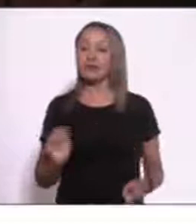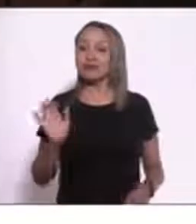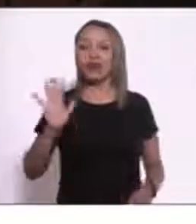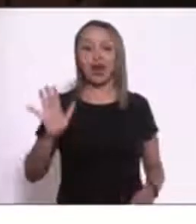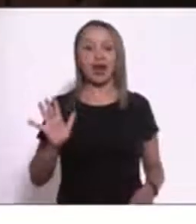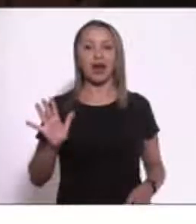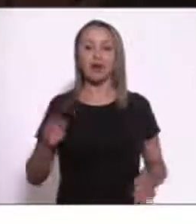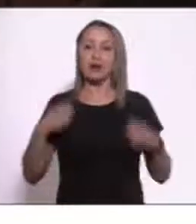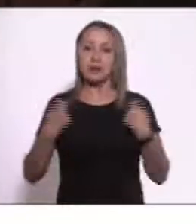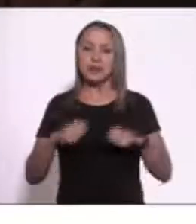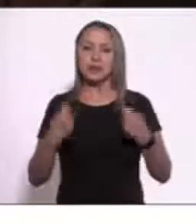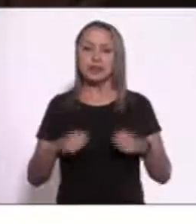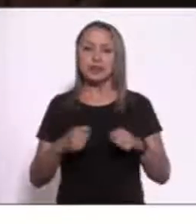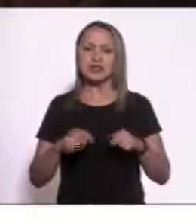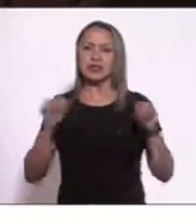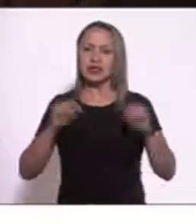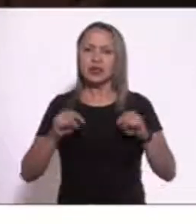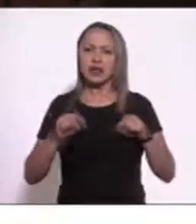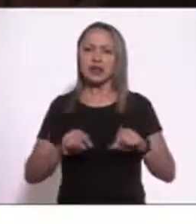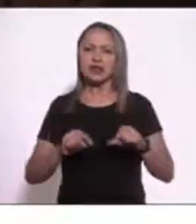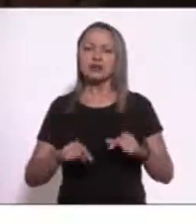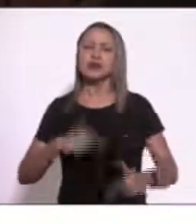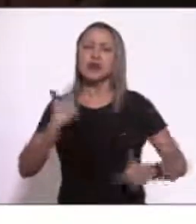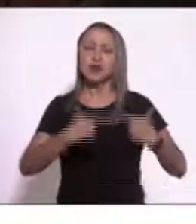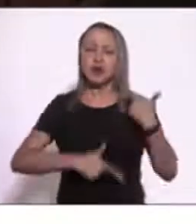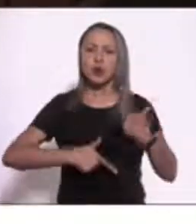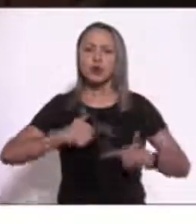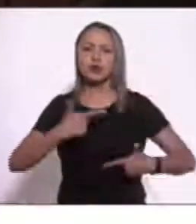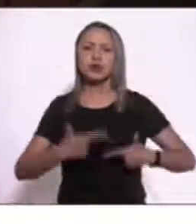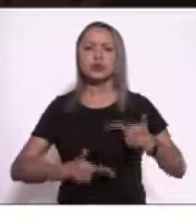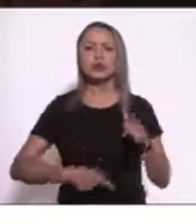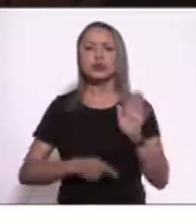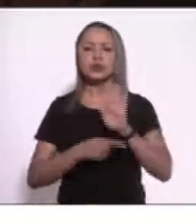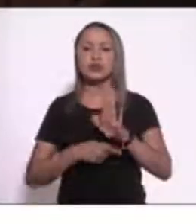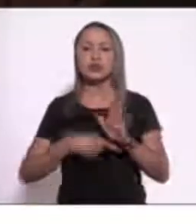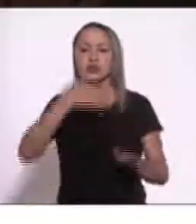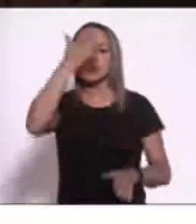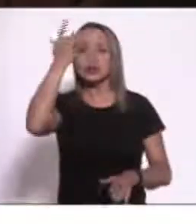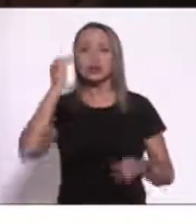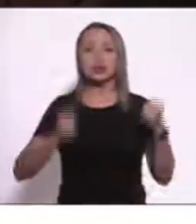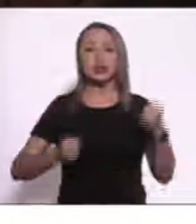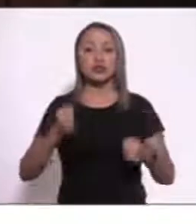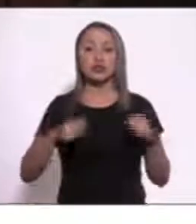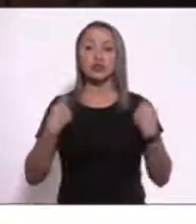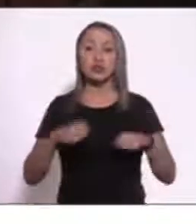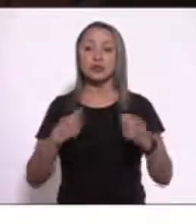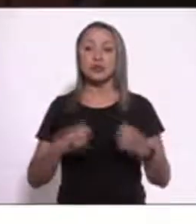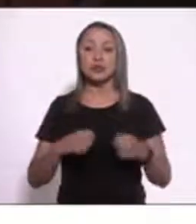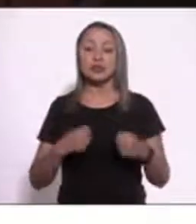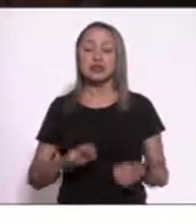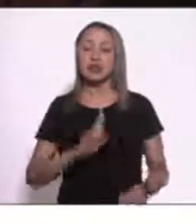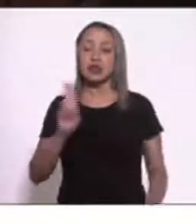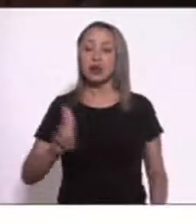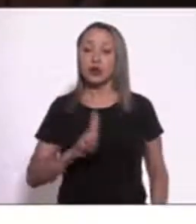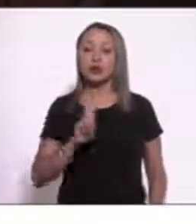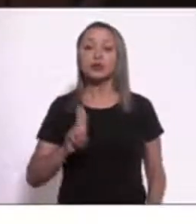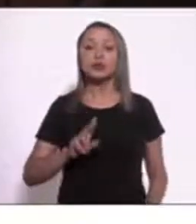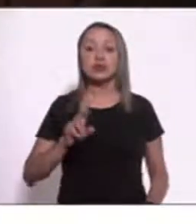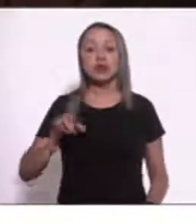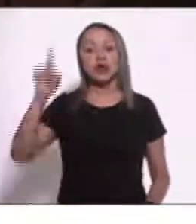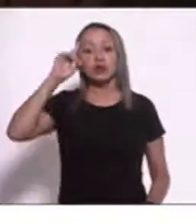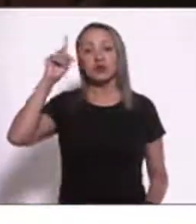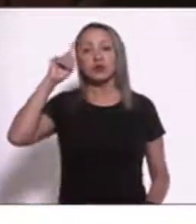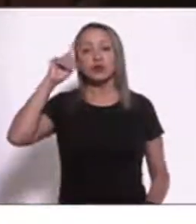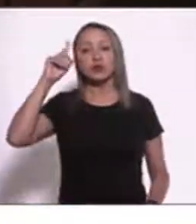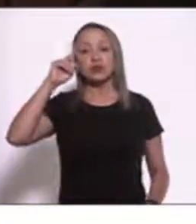Parlamento trave essa batalha em favor dos motoristas que precisam utilizar aquela rodovia tão importante na ligação